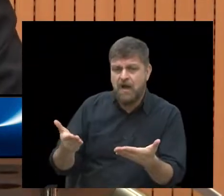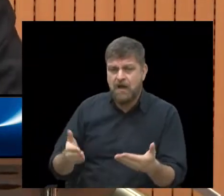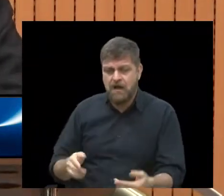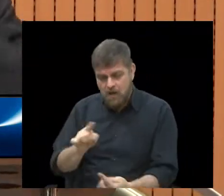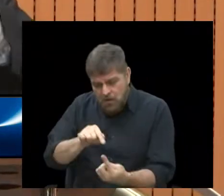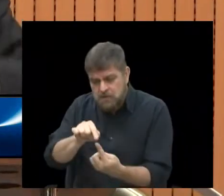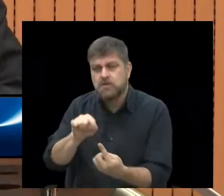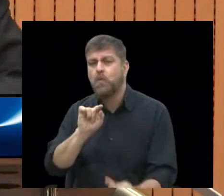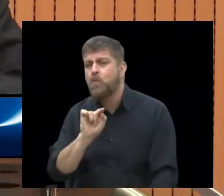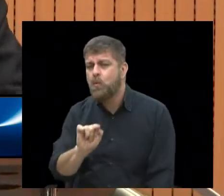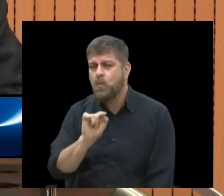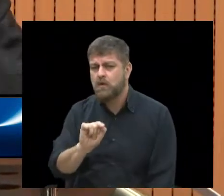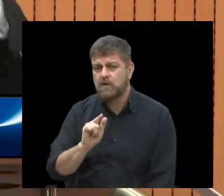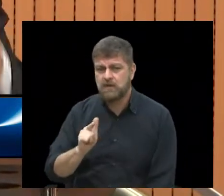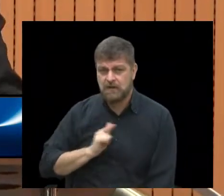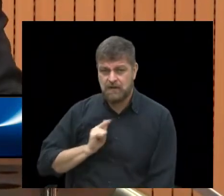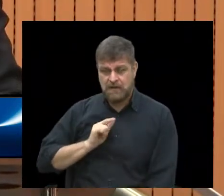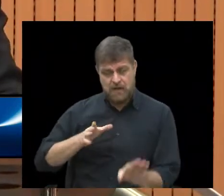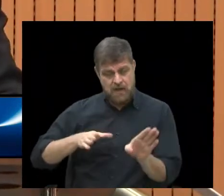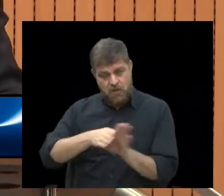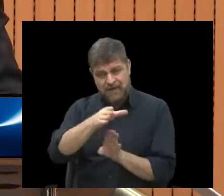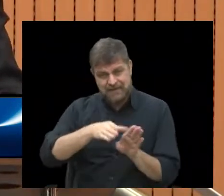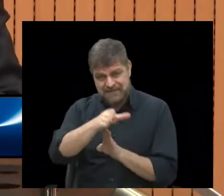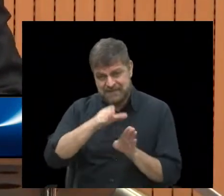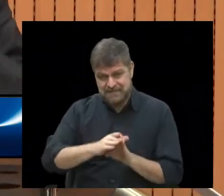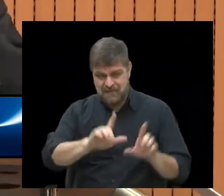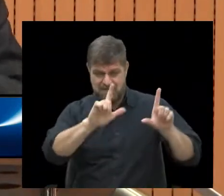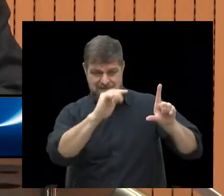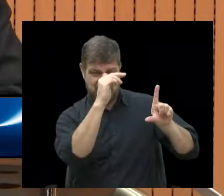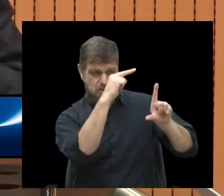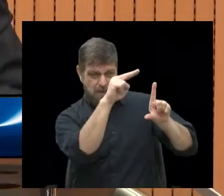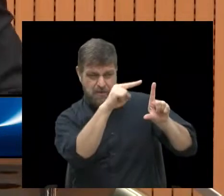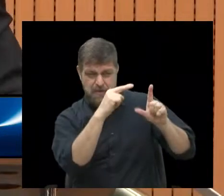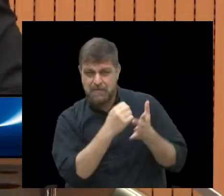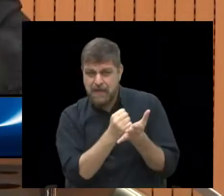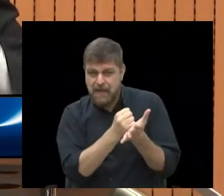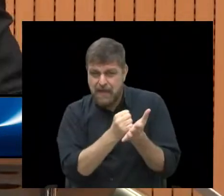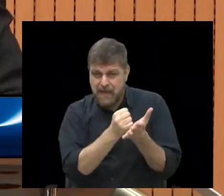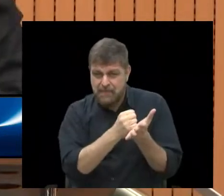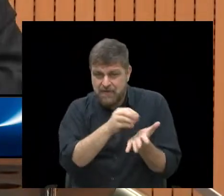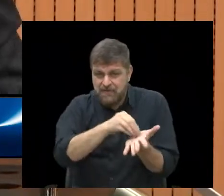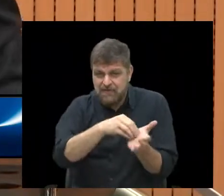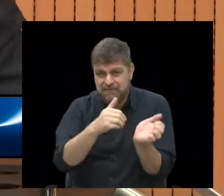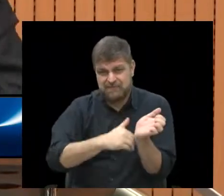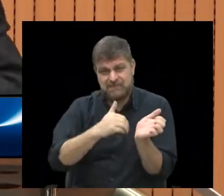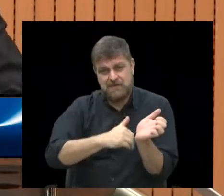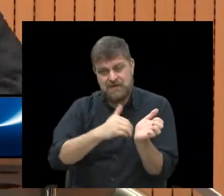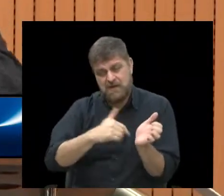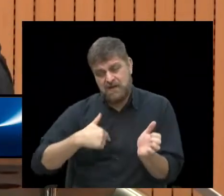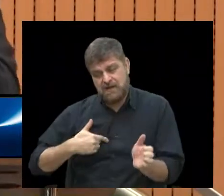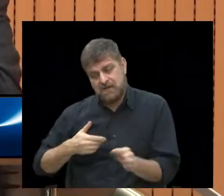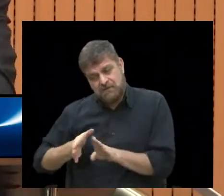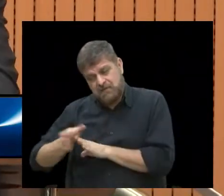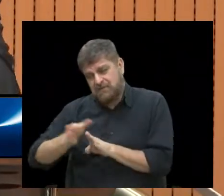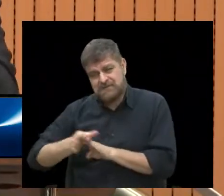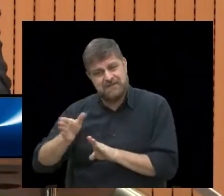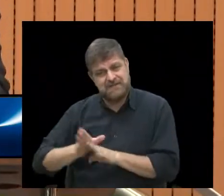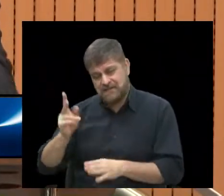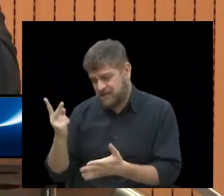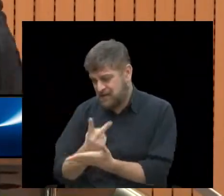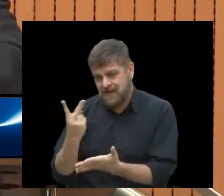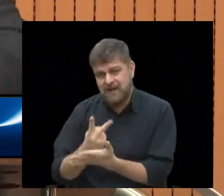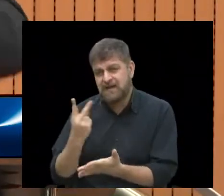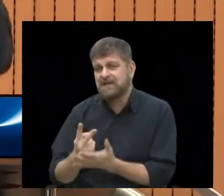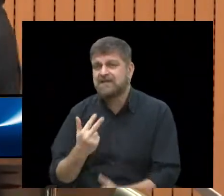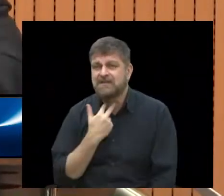que esta orientação não seja efetivamente uma orientação dada de